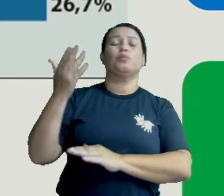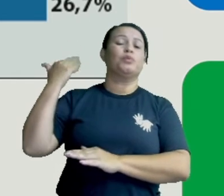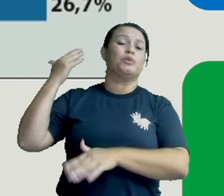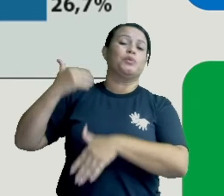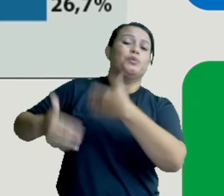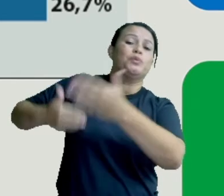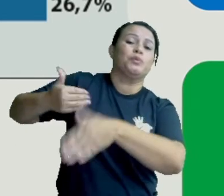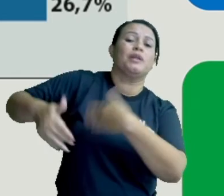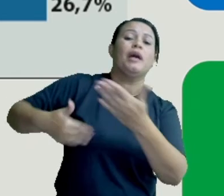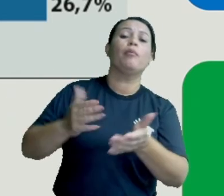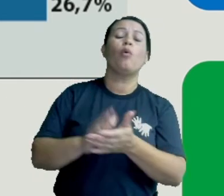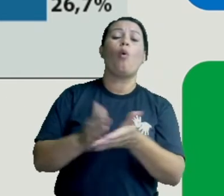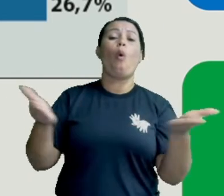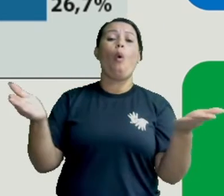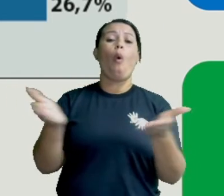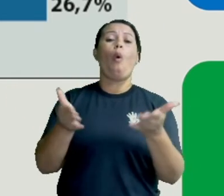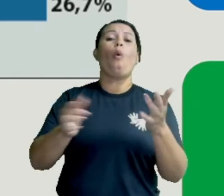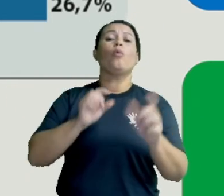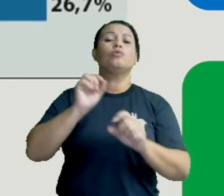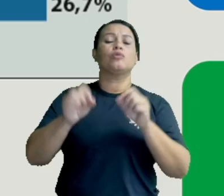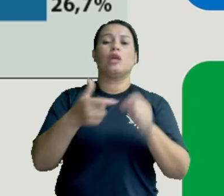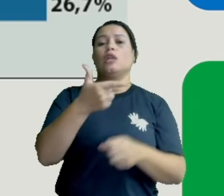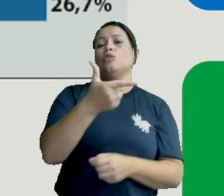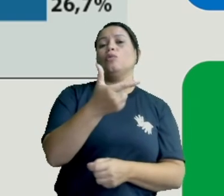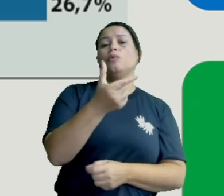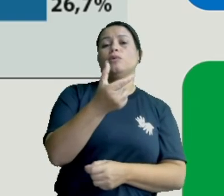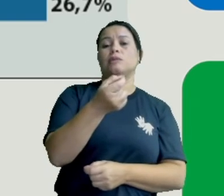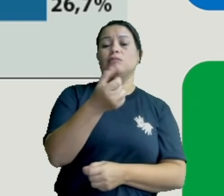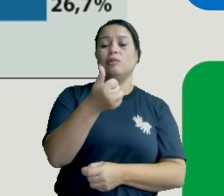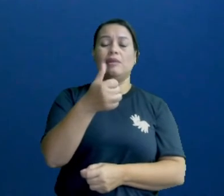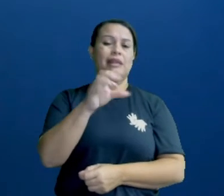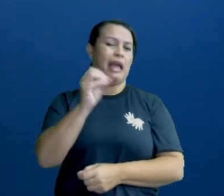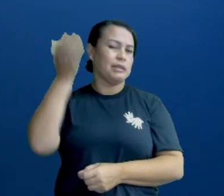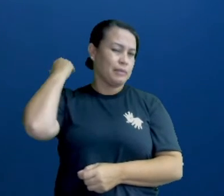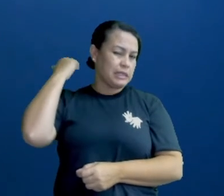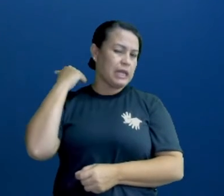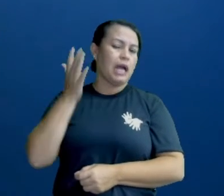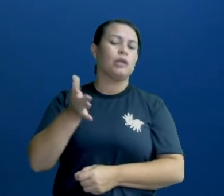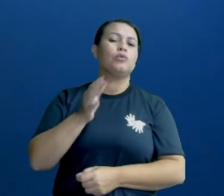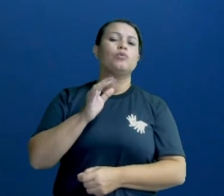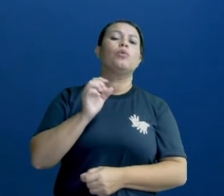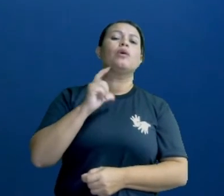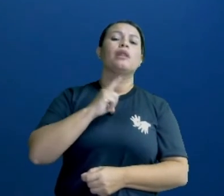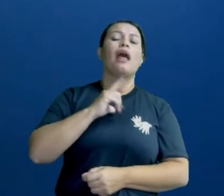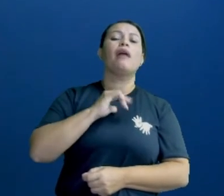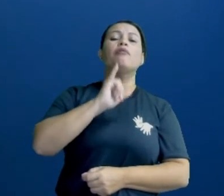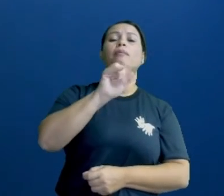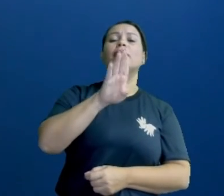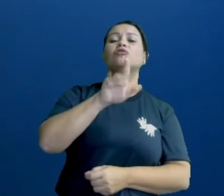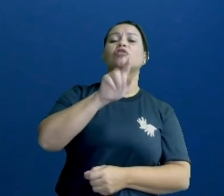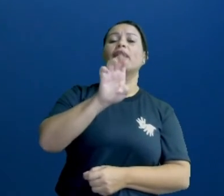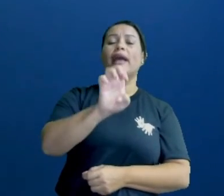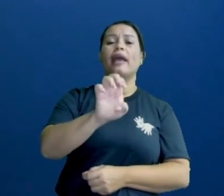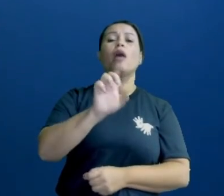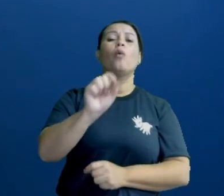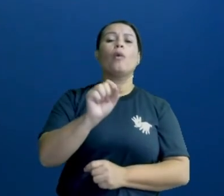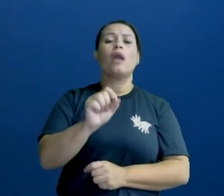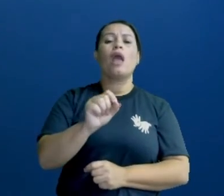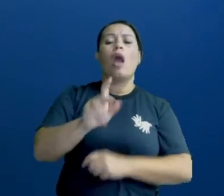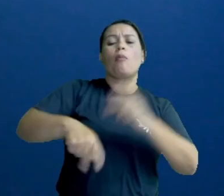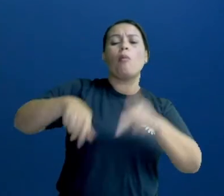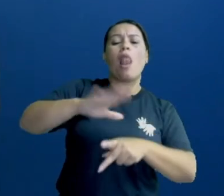tempo. Tá? Então, hoje, ou seja, em 2010, onde foi o último censo, a população de idosas com mais de 65